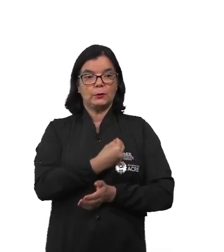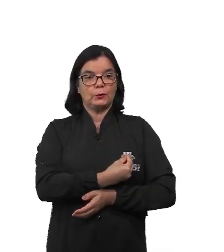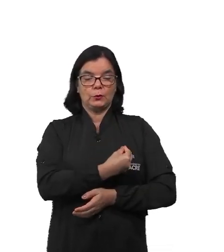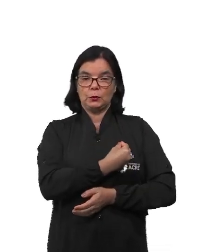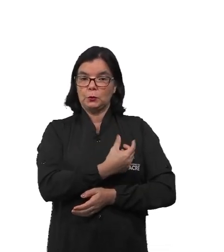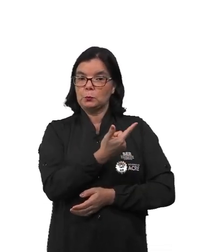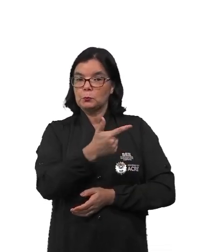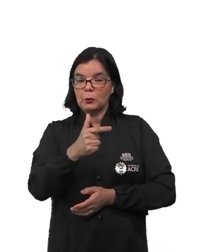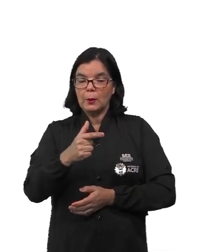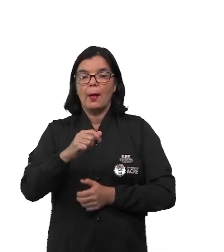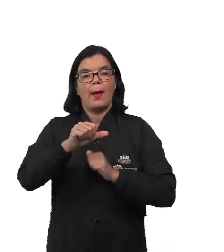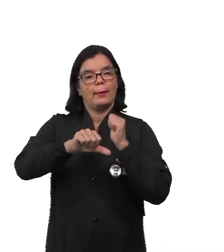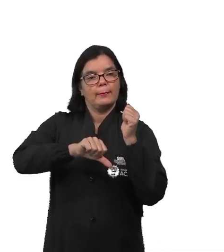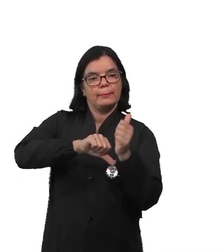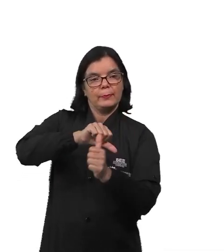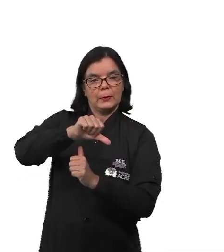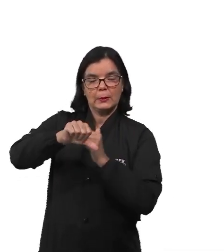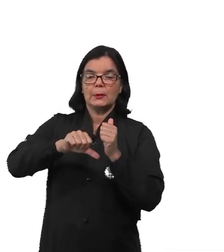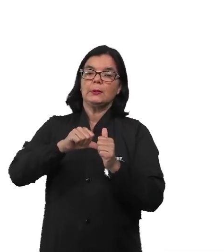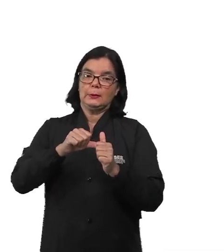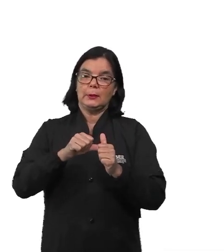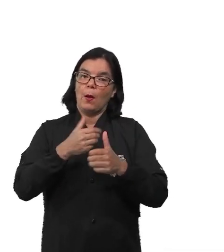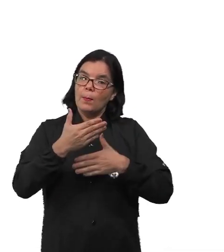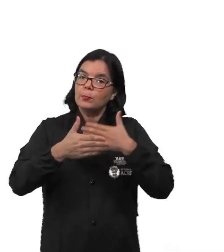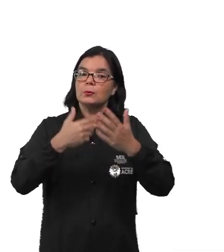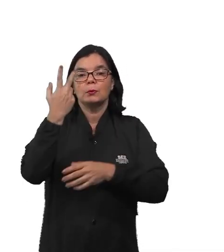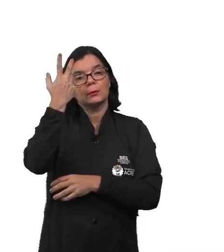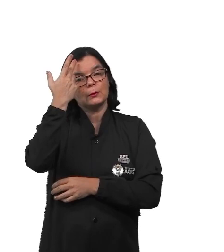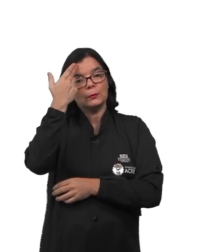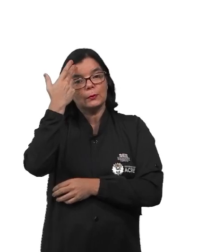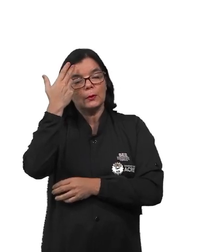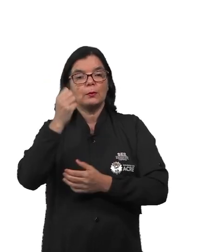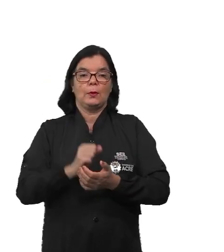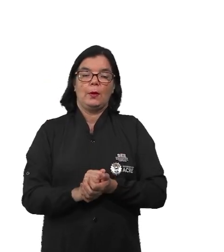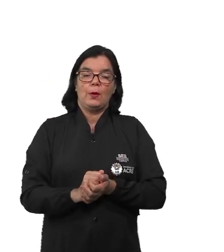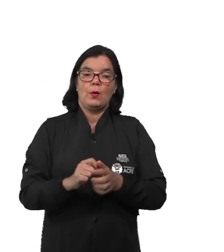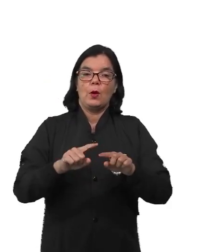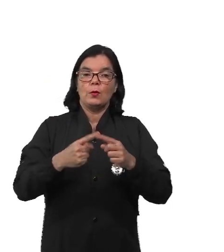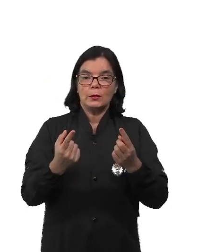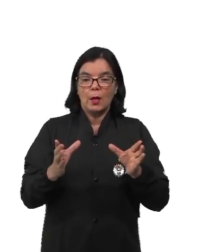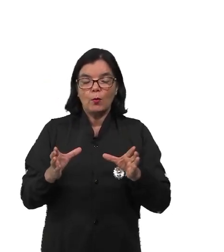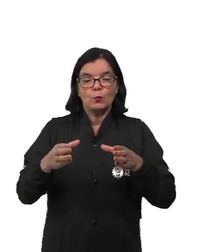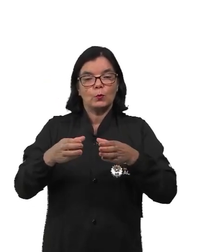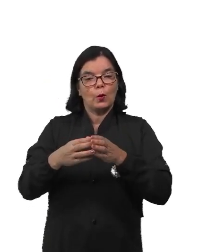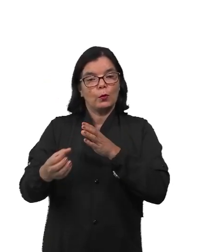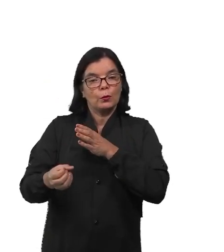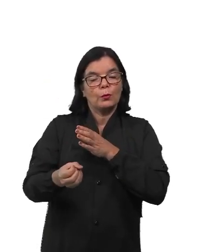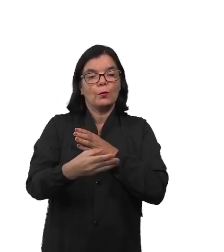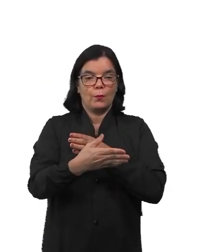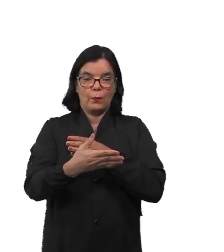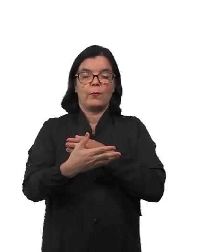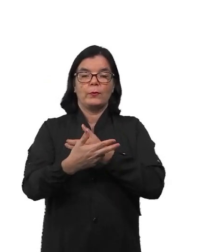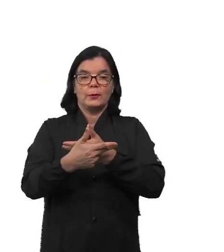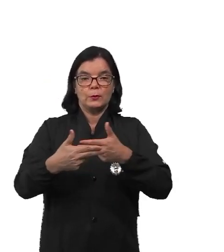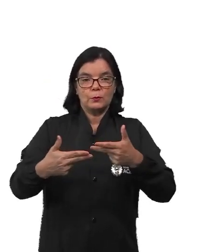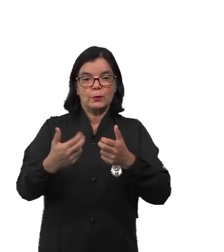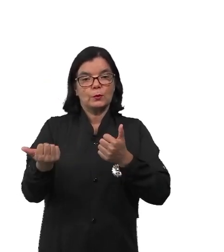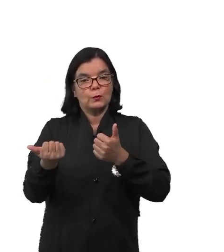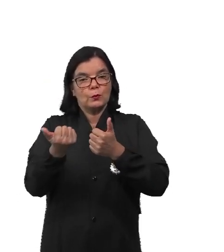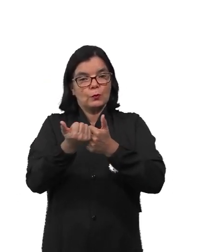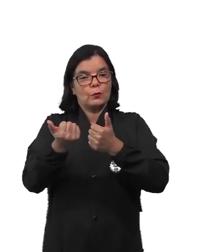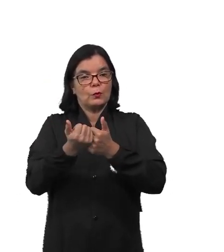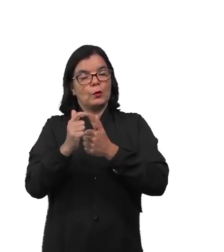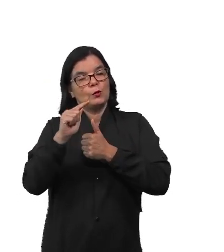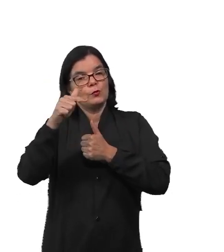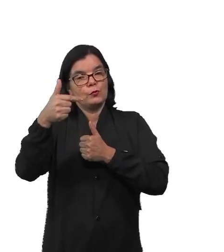vida começou a mudar. É isso, pessoal, é um processo natural. Envolve a colonização de novas espécies e substituição